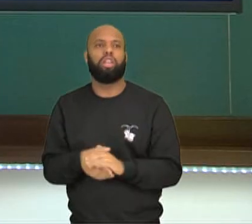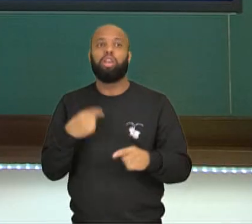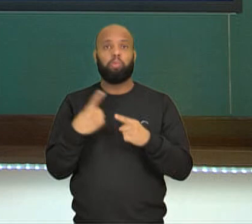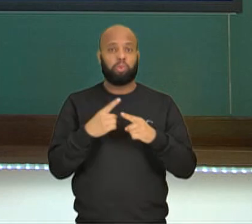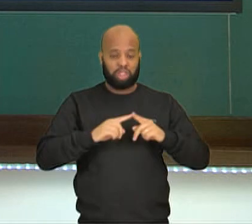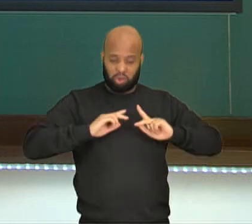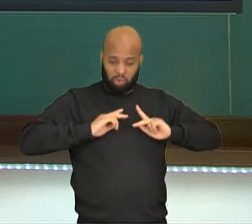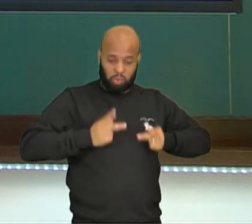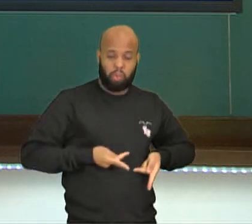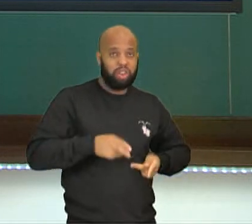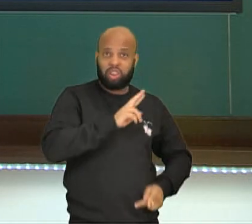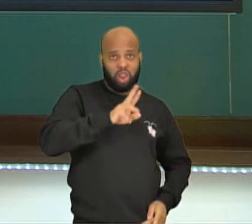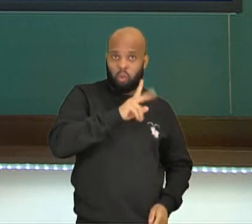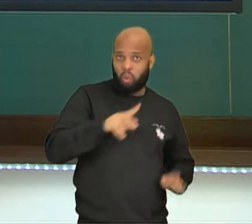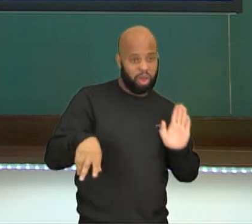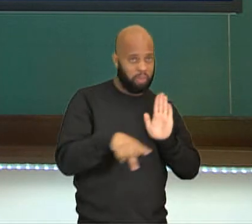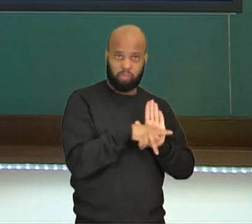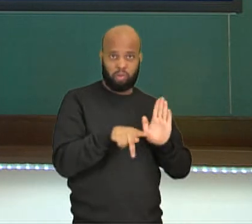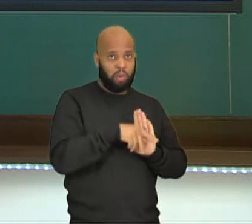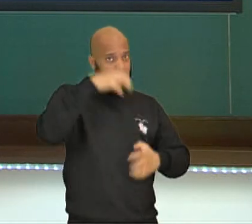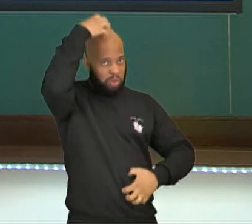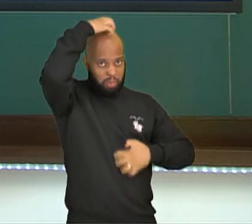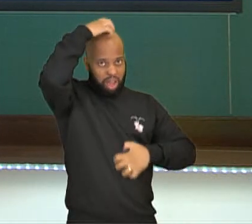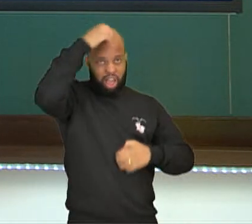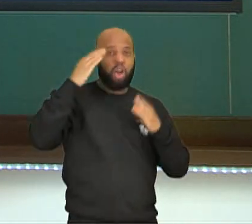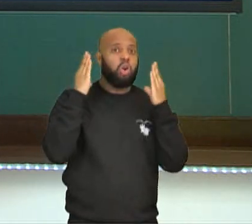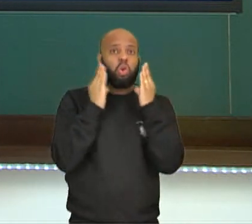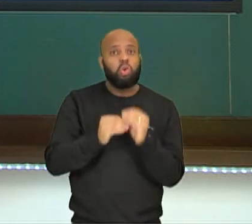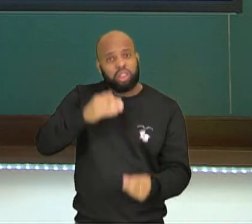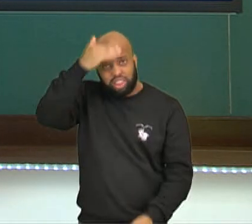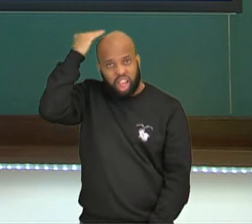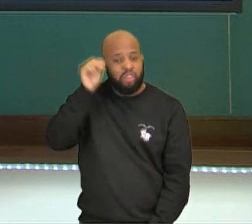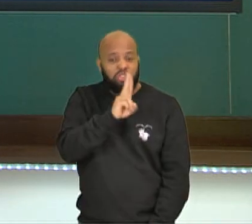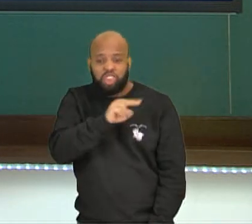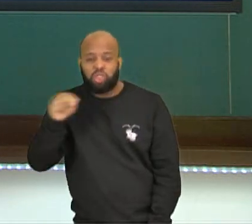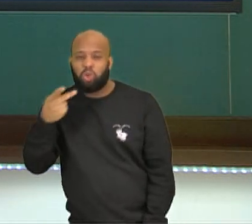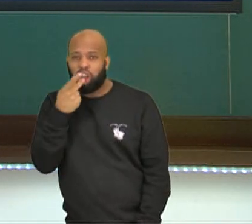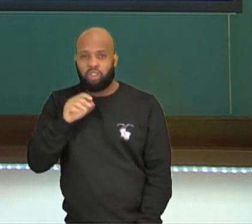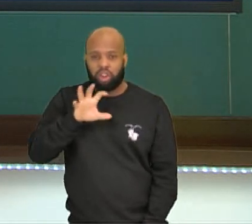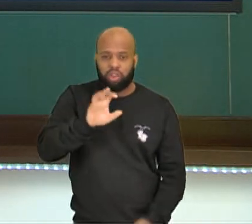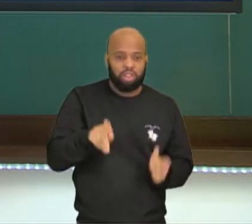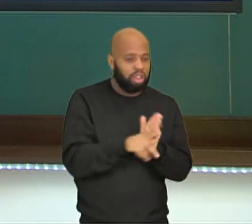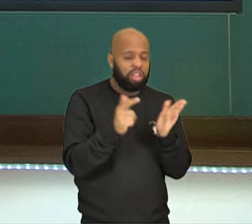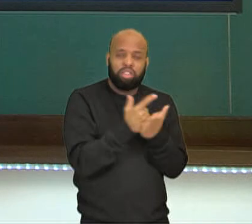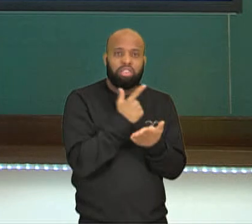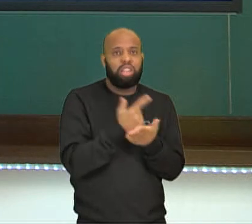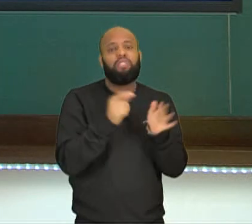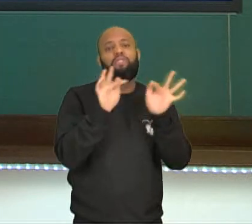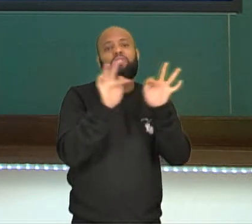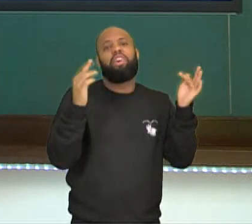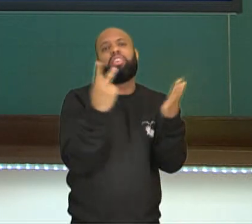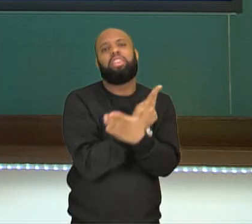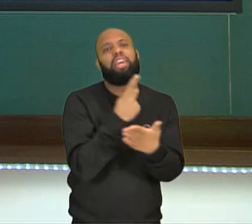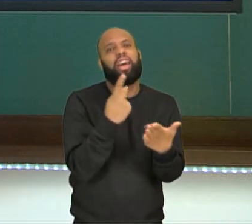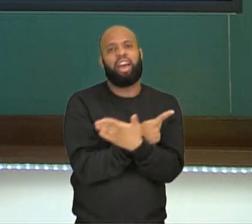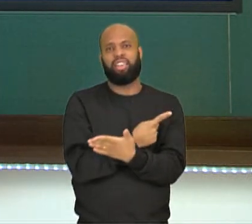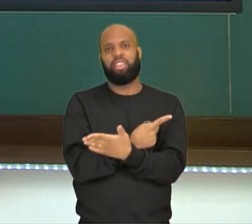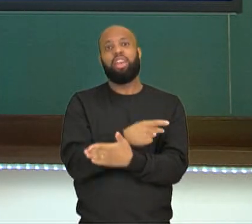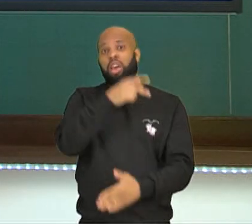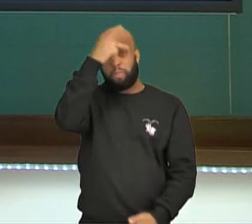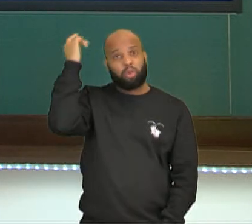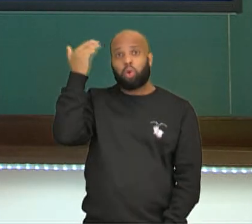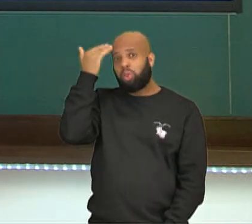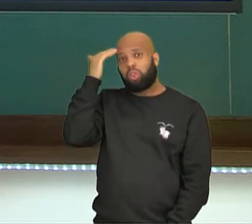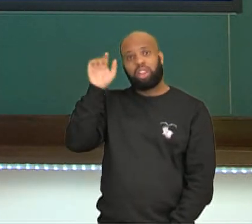dos macacos. Charles Darwin em nenhum momento disse isso, em nenhum livro. Isso é uma frase errada, que foi mal